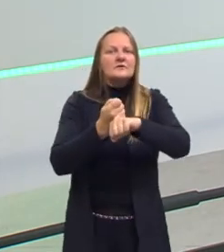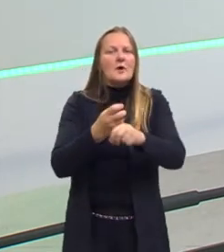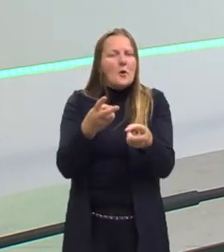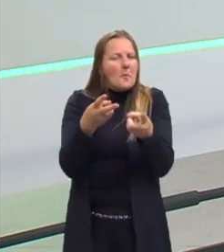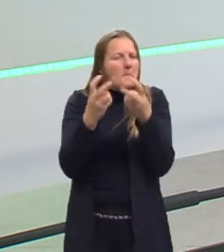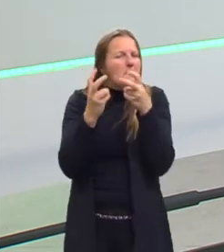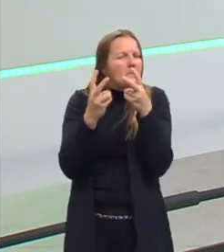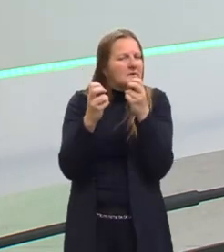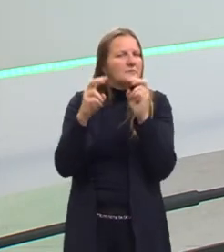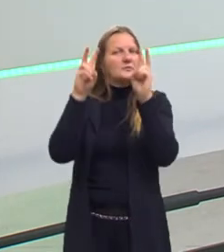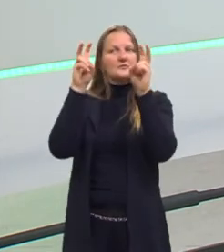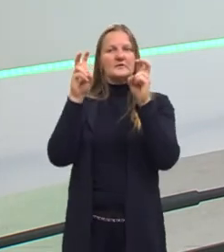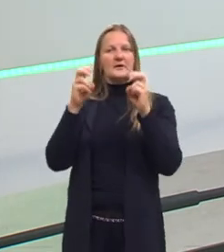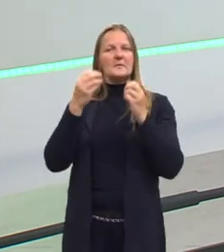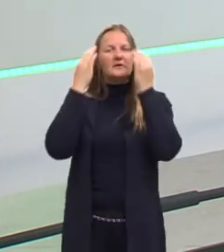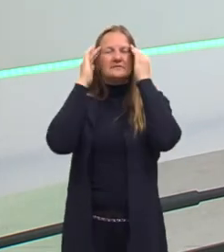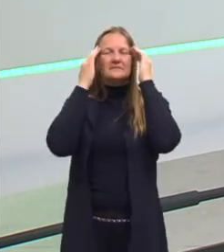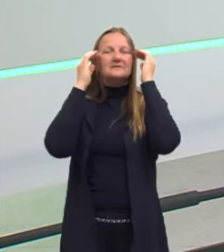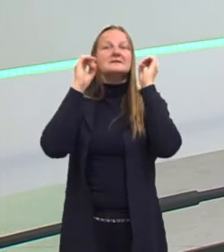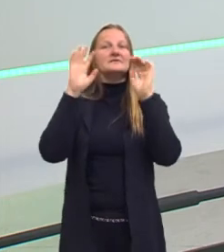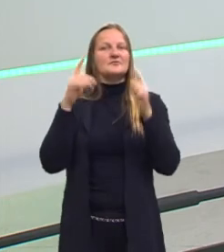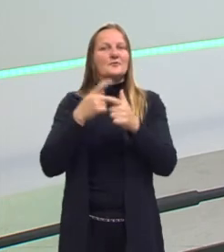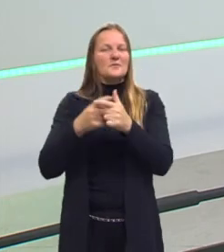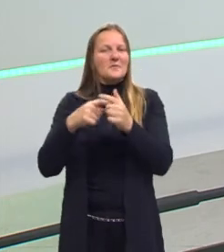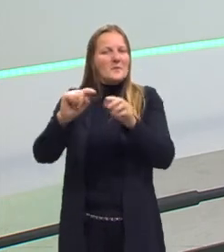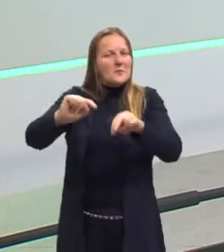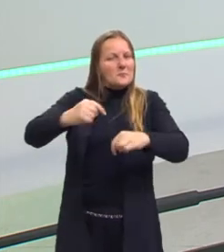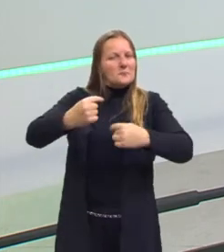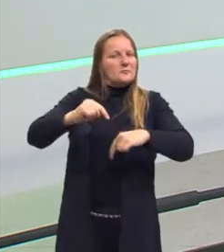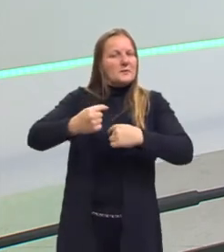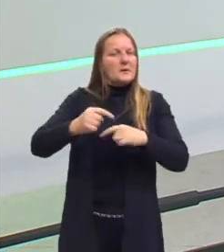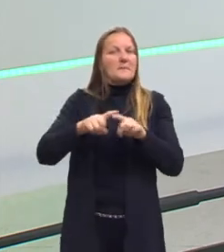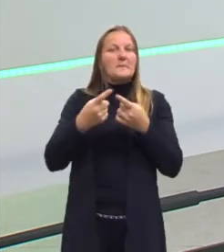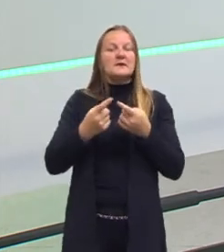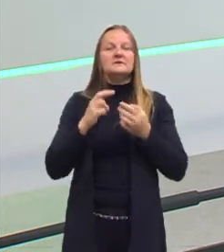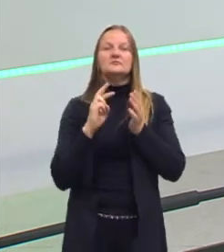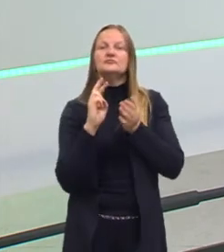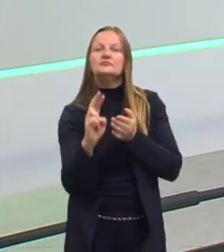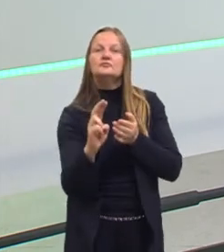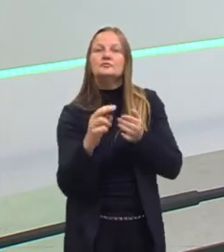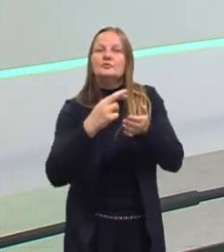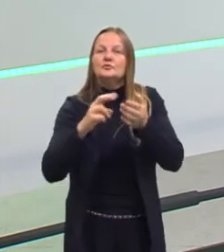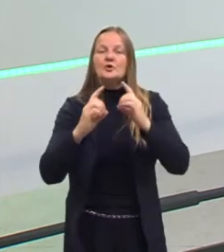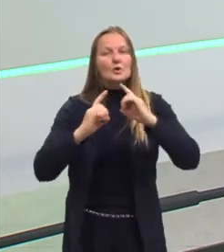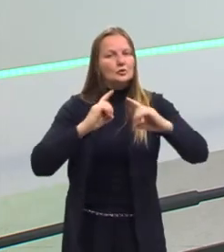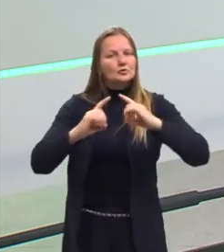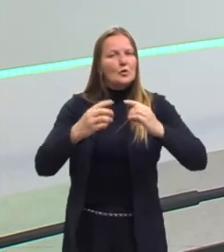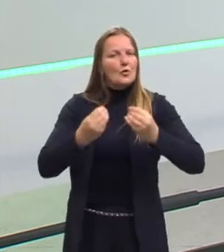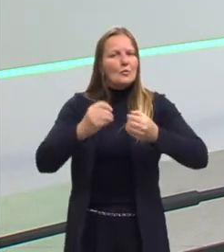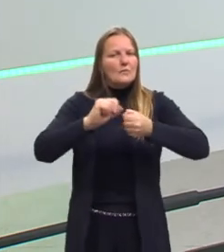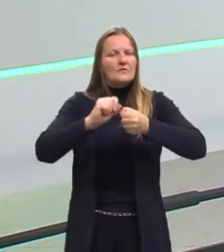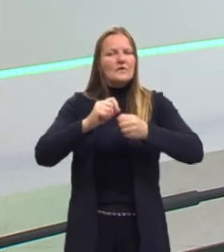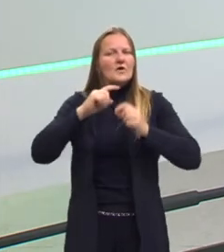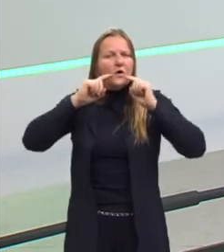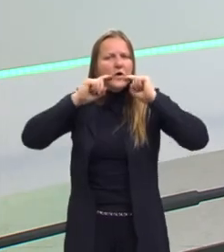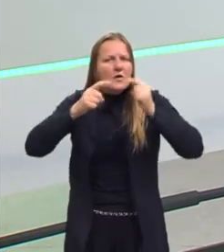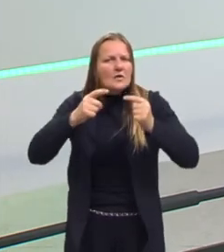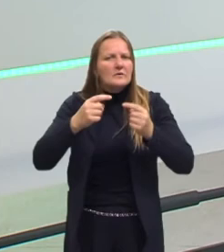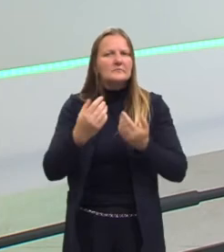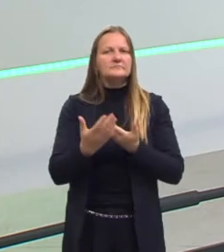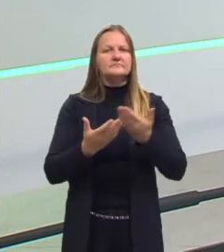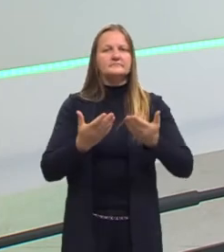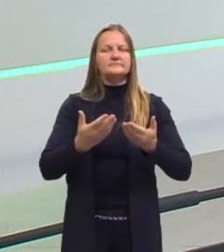Qual é a temática entendia problemática que está sendo questionada e eu tô aqui discutindo de maneira crítica